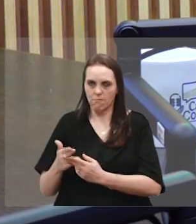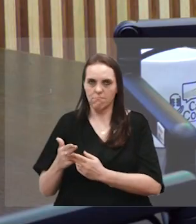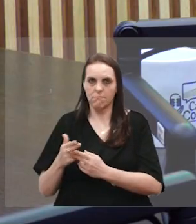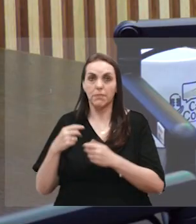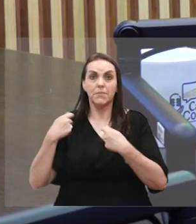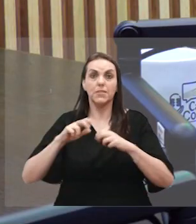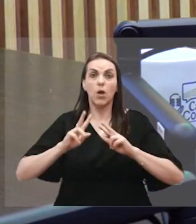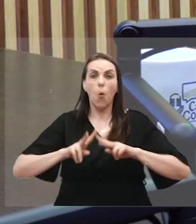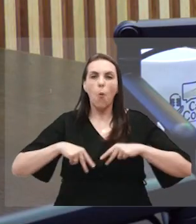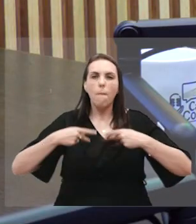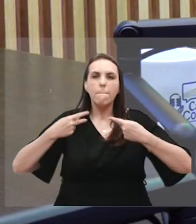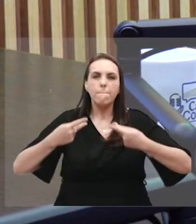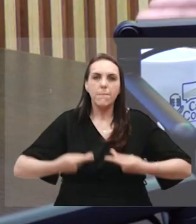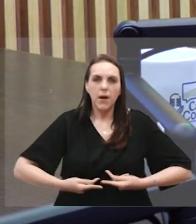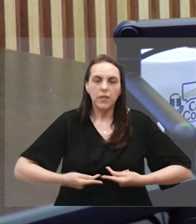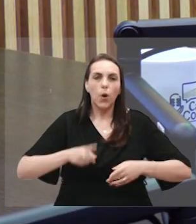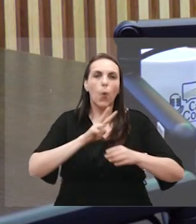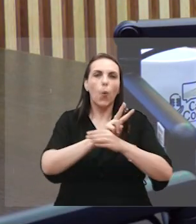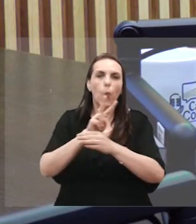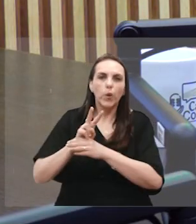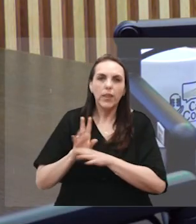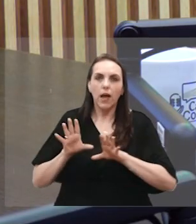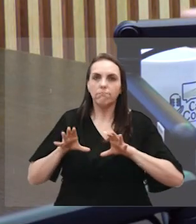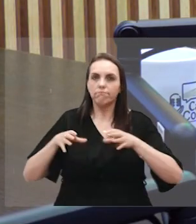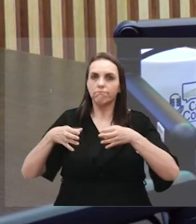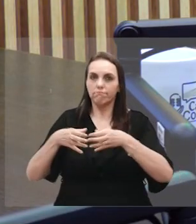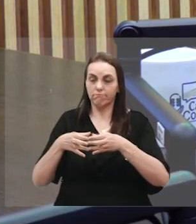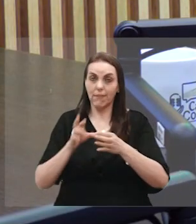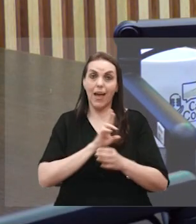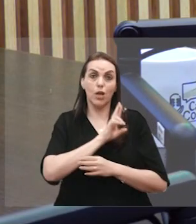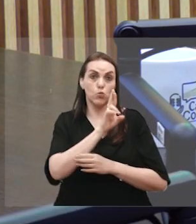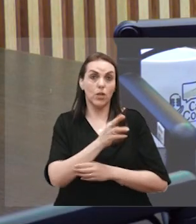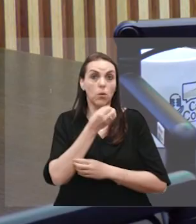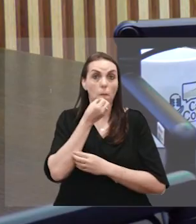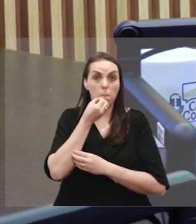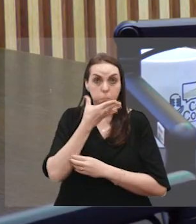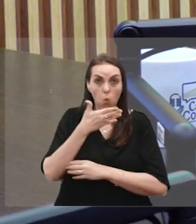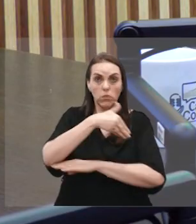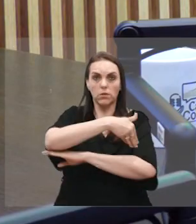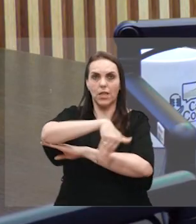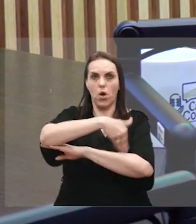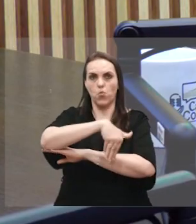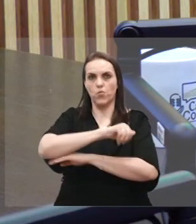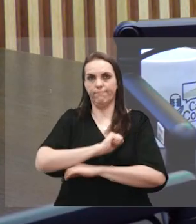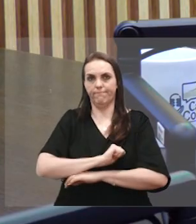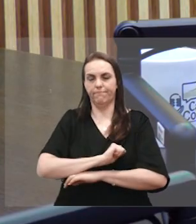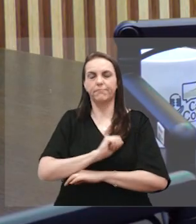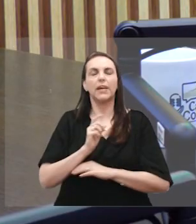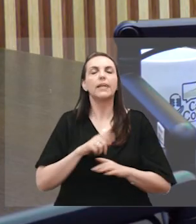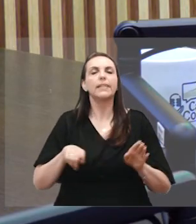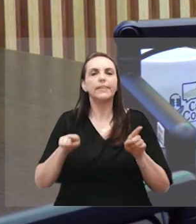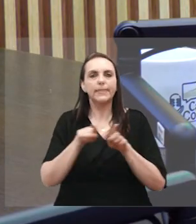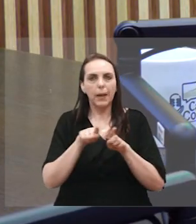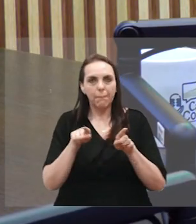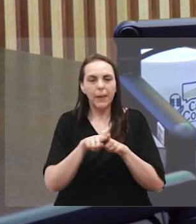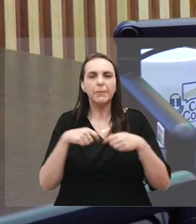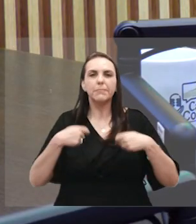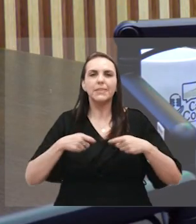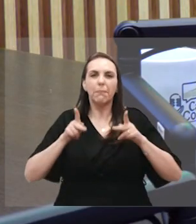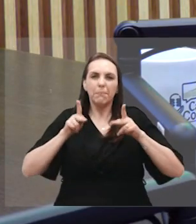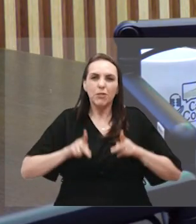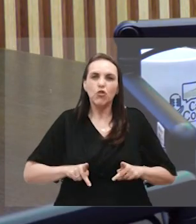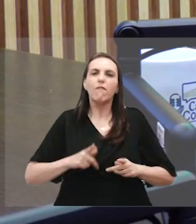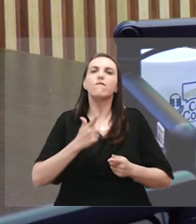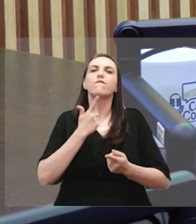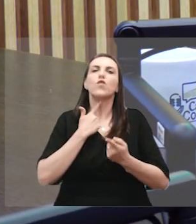vamos cuidar da nossa tropa para a gente cobrar resultados bons na rua. Segunda coisa, além disso, a gente precisa de pessoas com